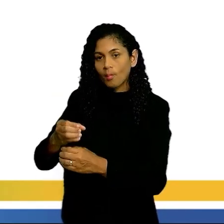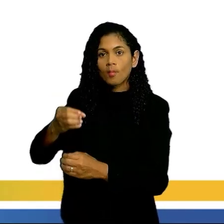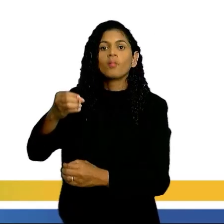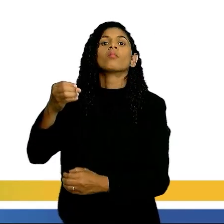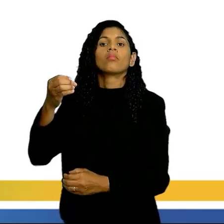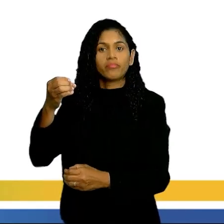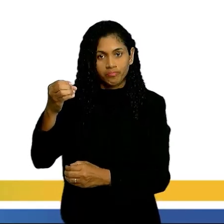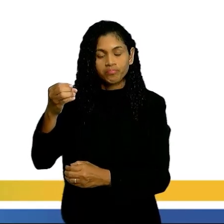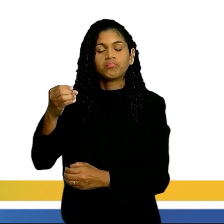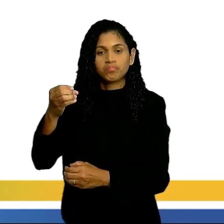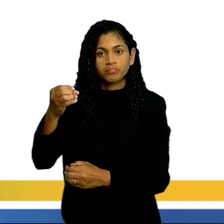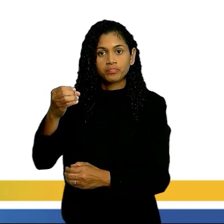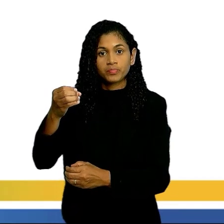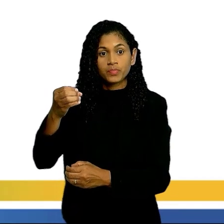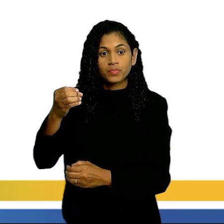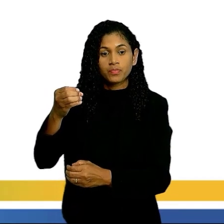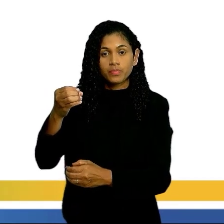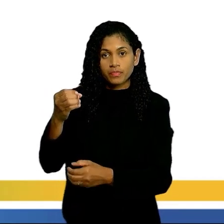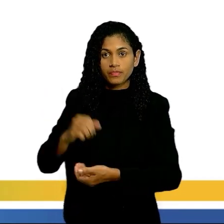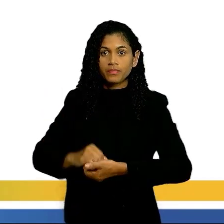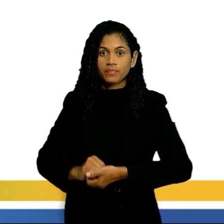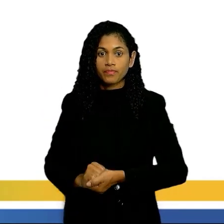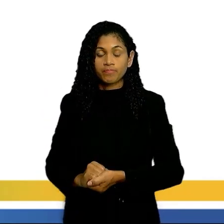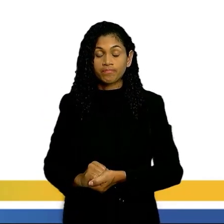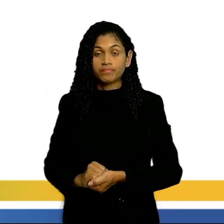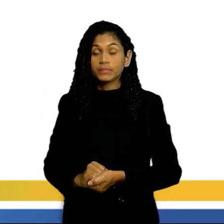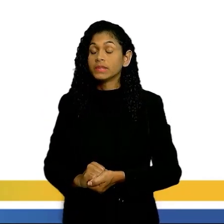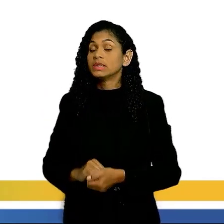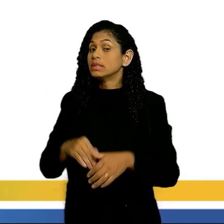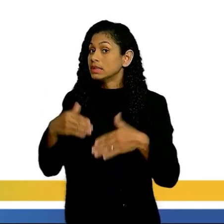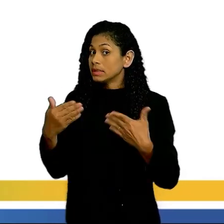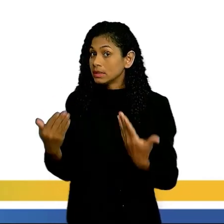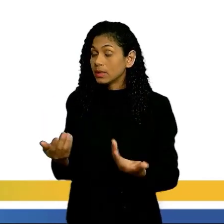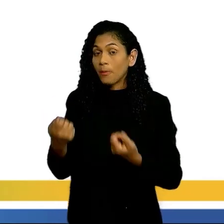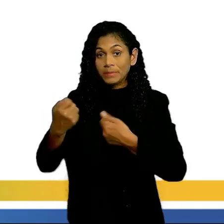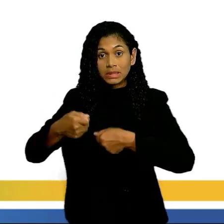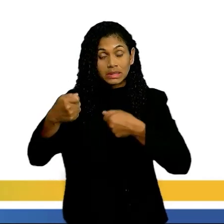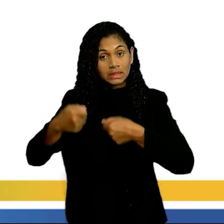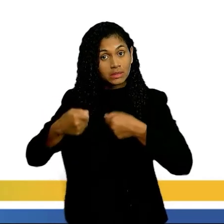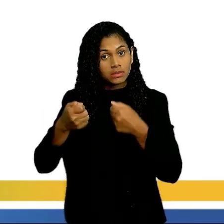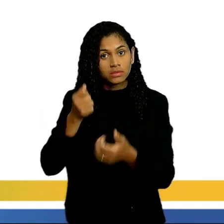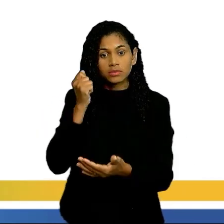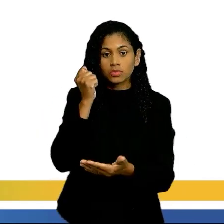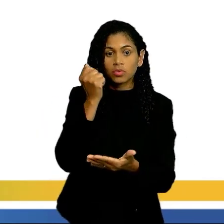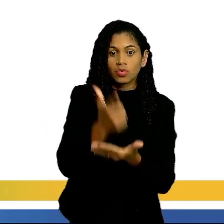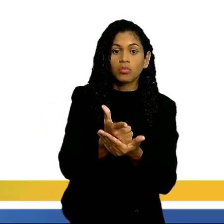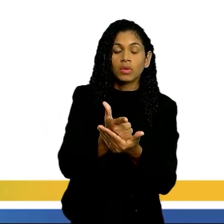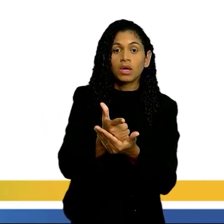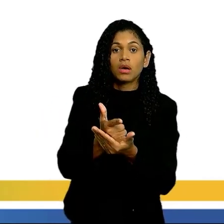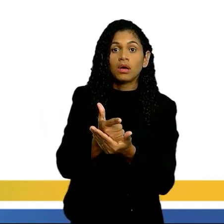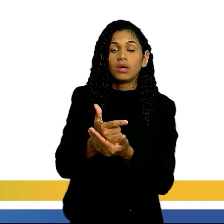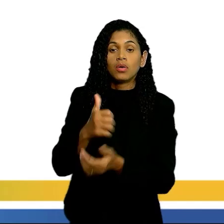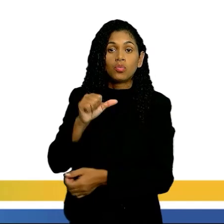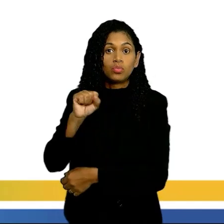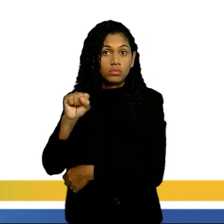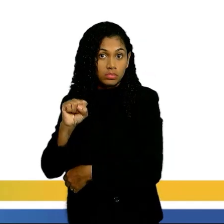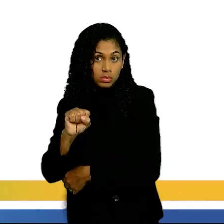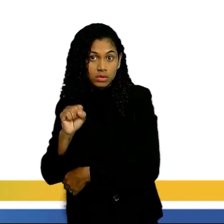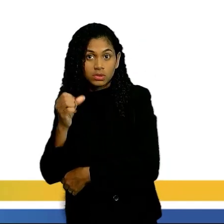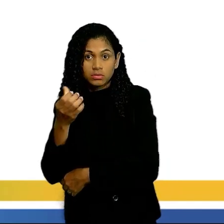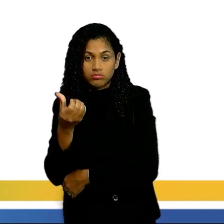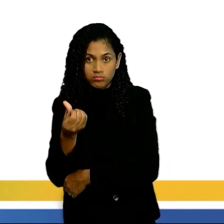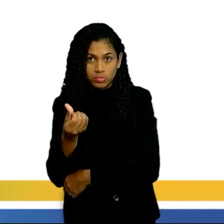Portanto, André deverá comprar pelo menos 86 latinhas.